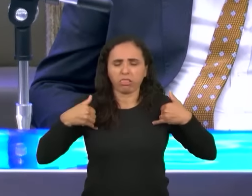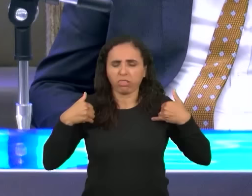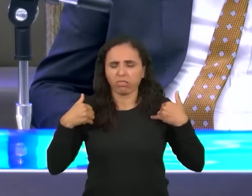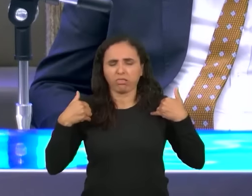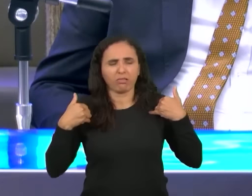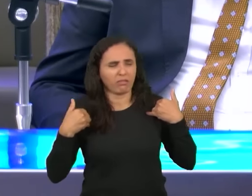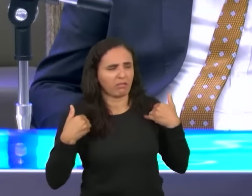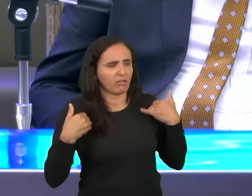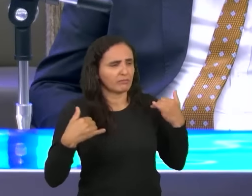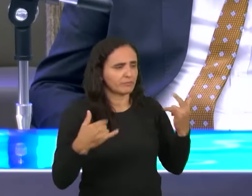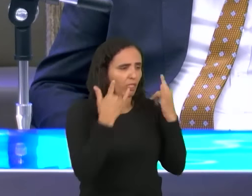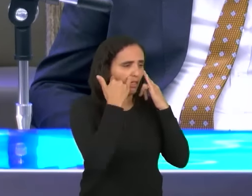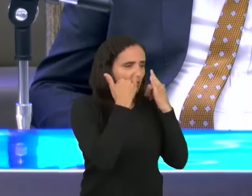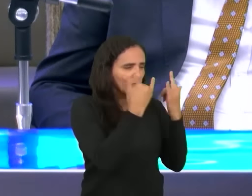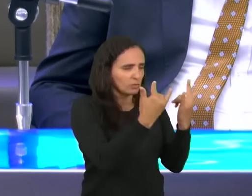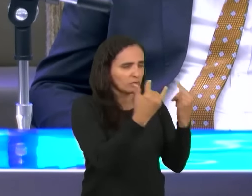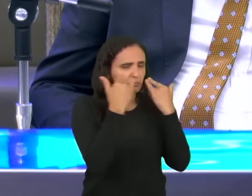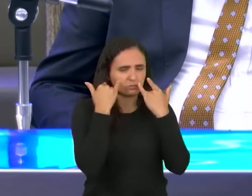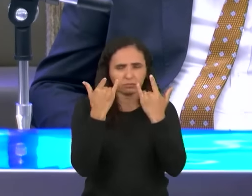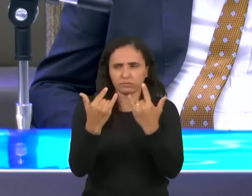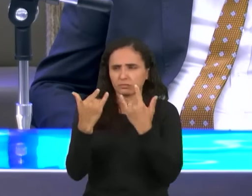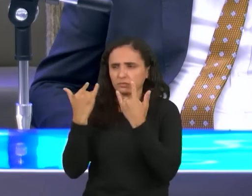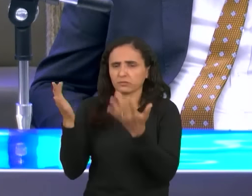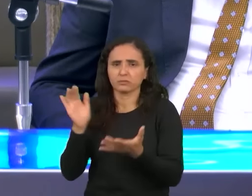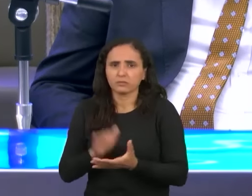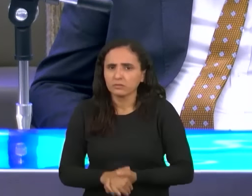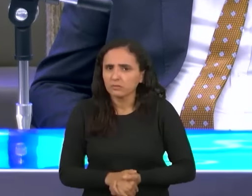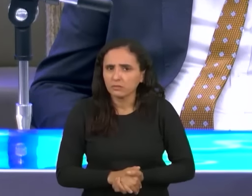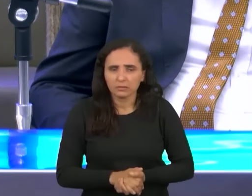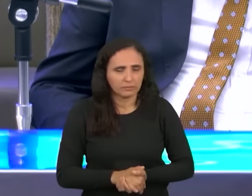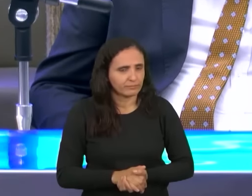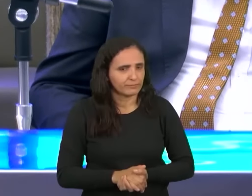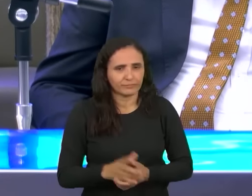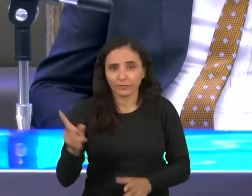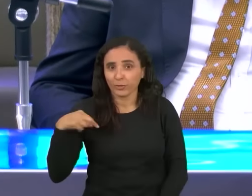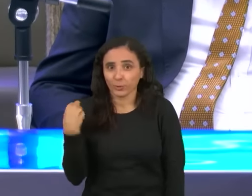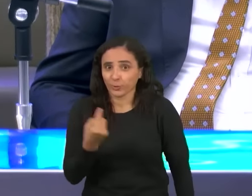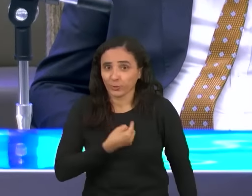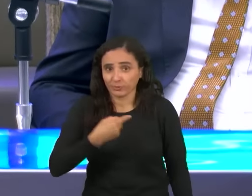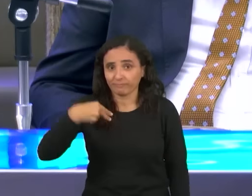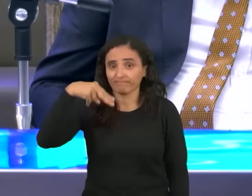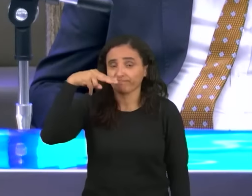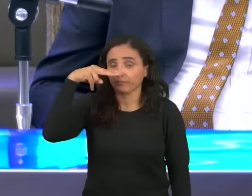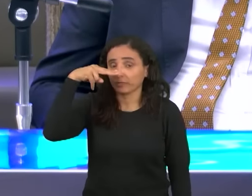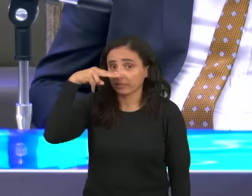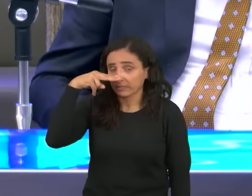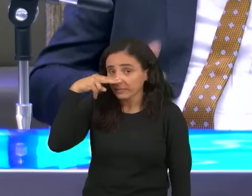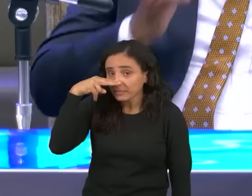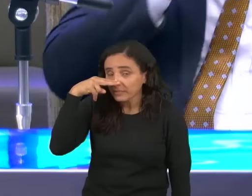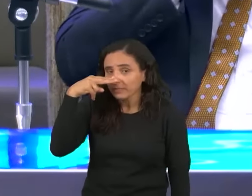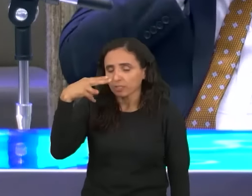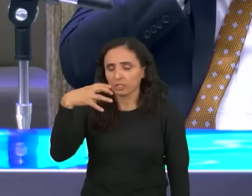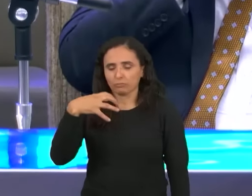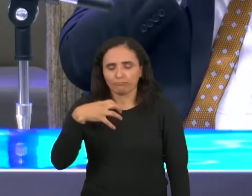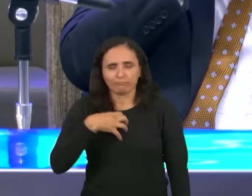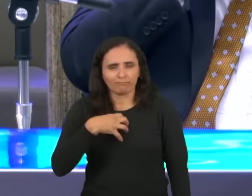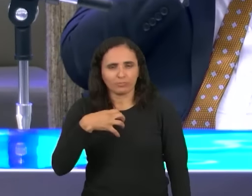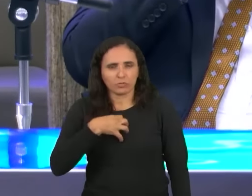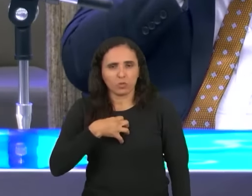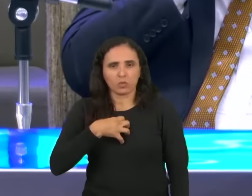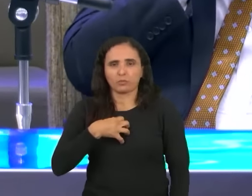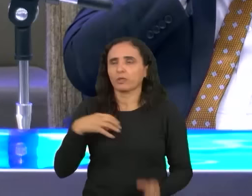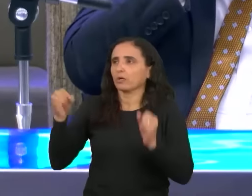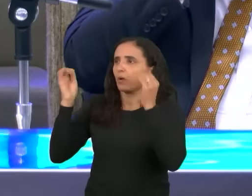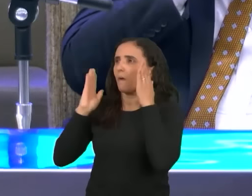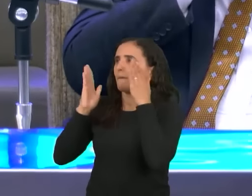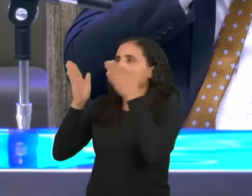seu sentido nas vida trivial que vive de entenebrecido no